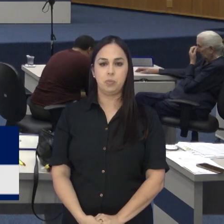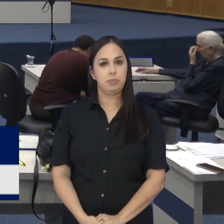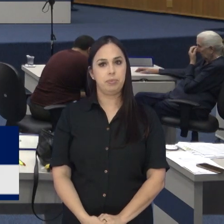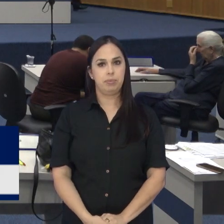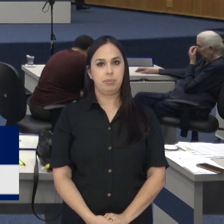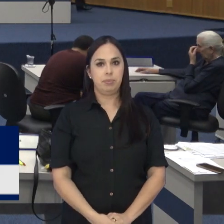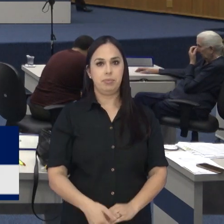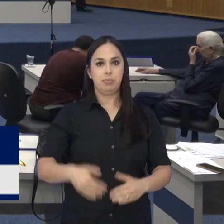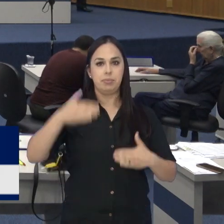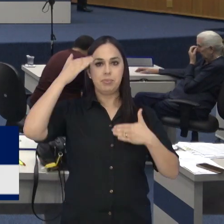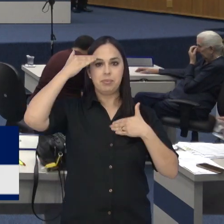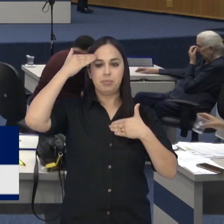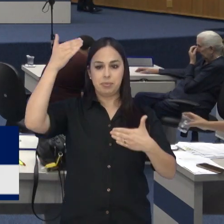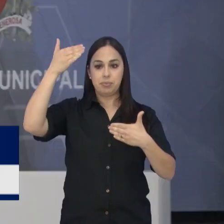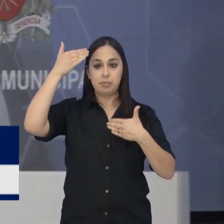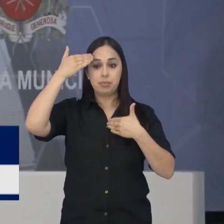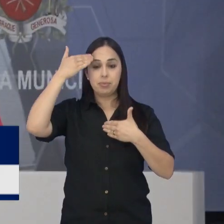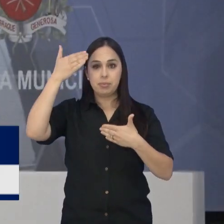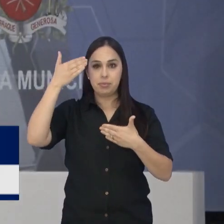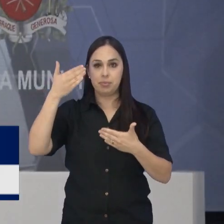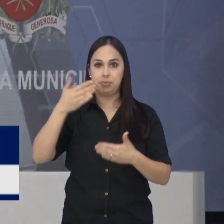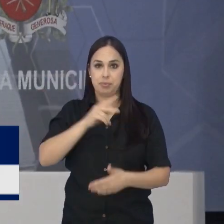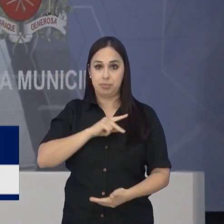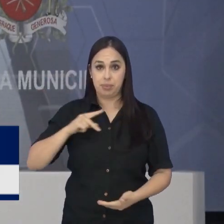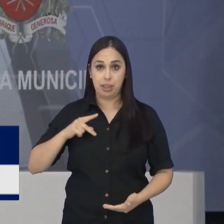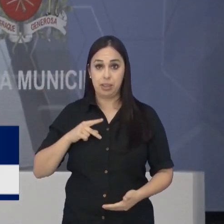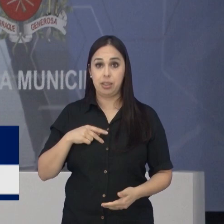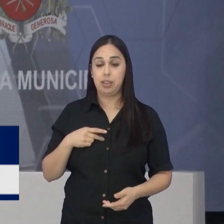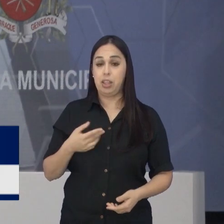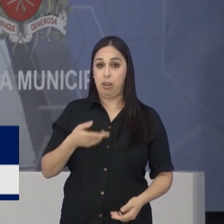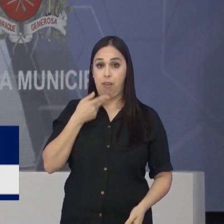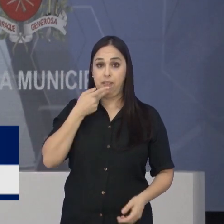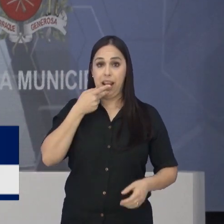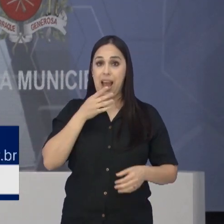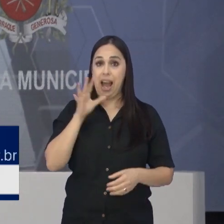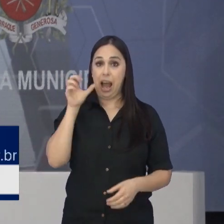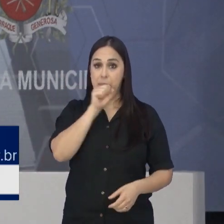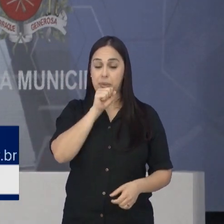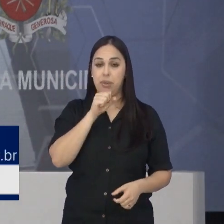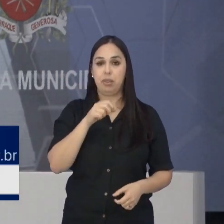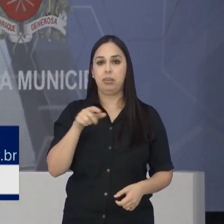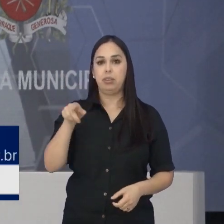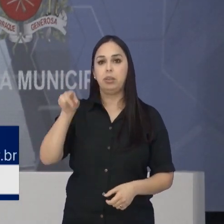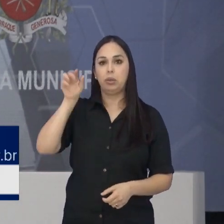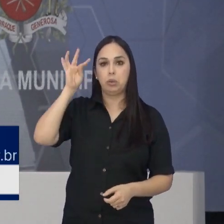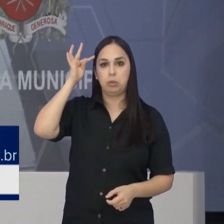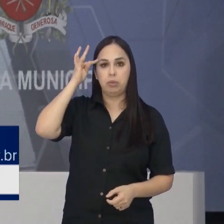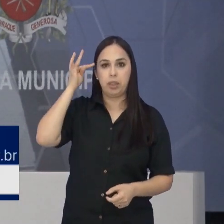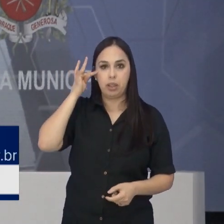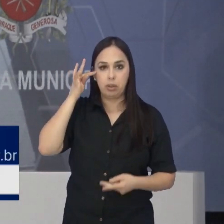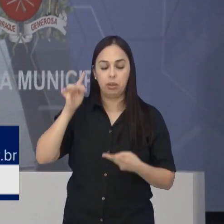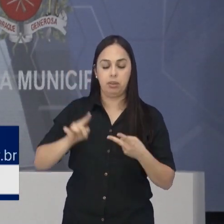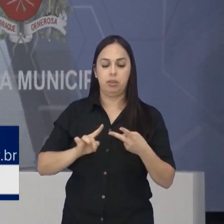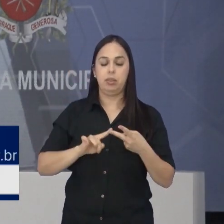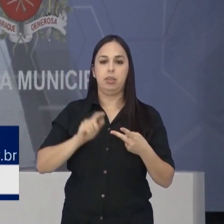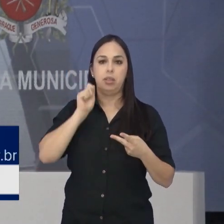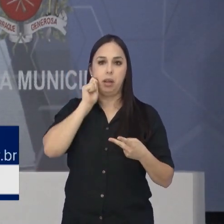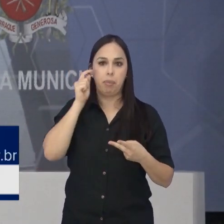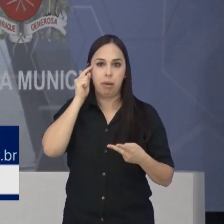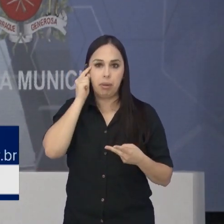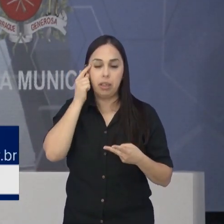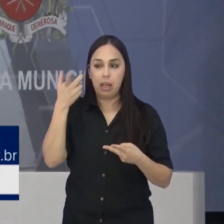Obrigado, presidente. Bom, minha fala vai ser bem rápida. Eu escutei bem a fala do vereador Thomas e da vereadora